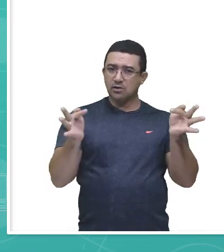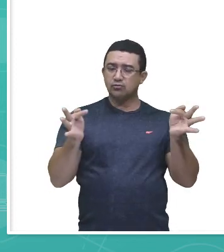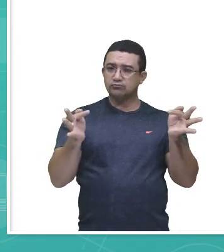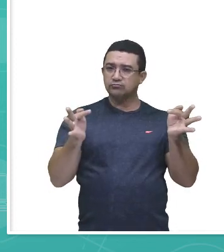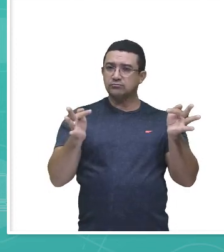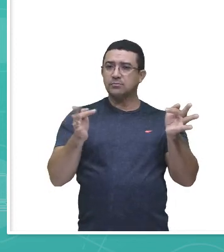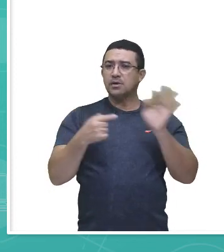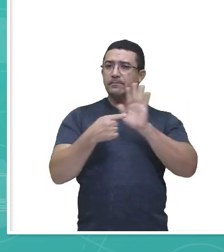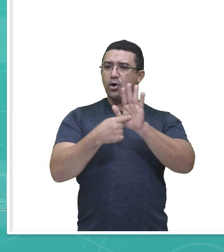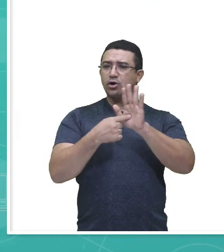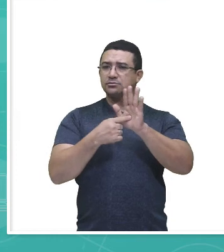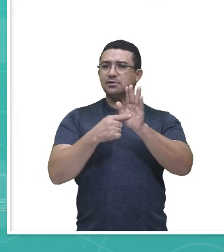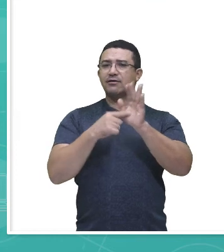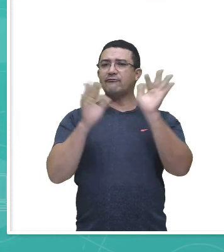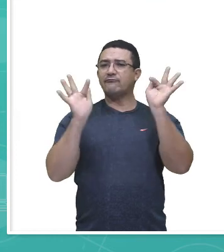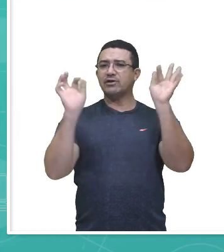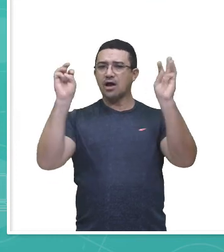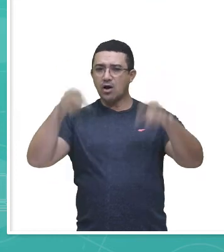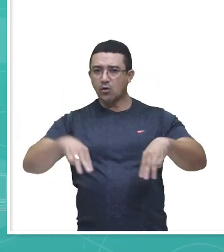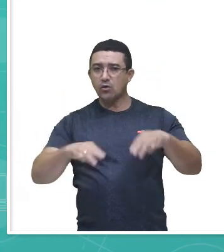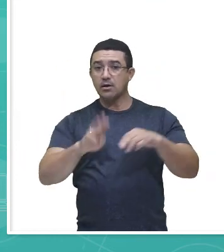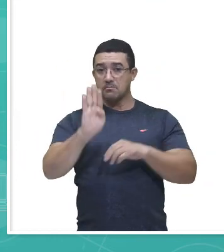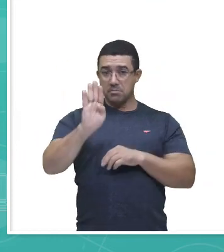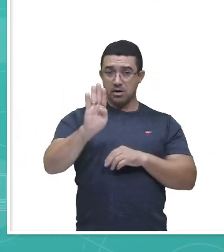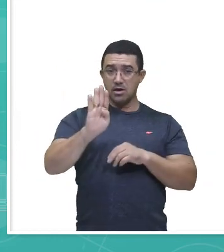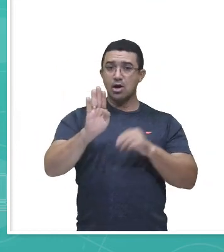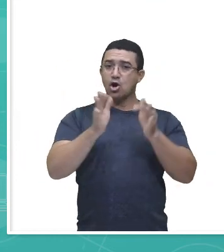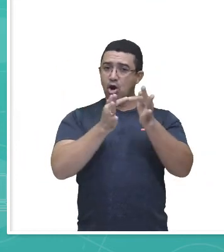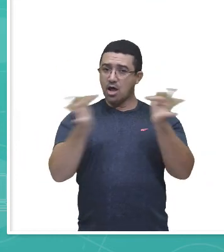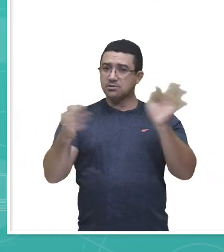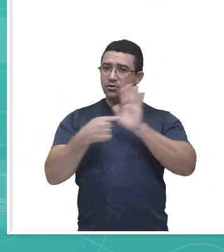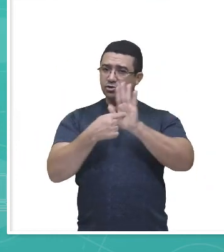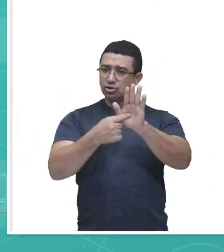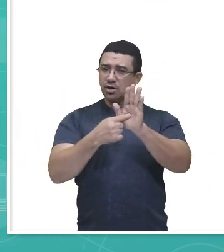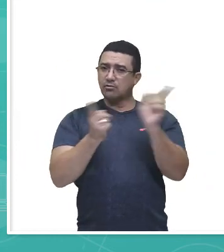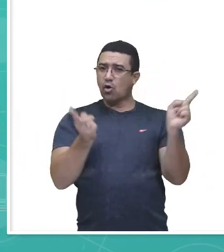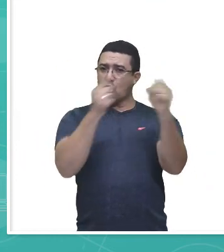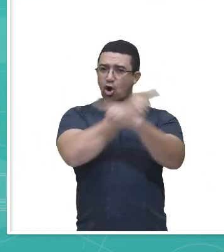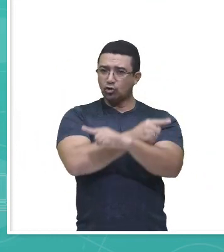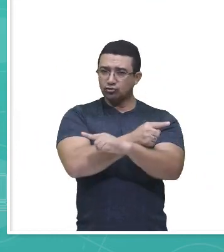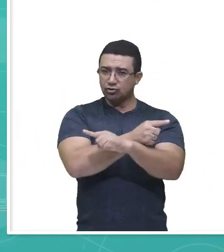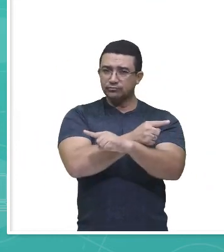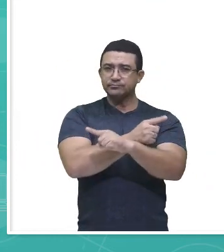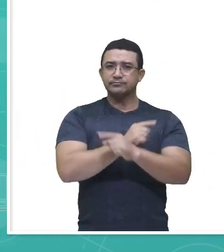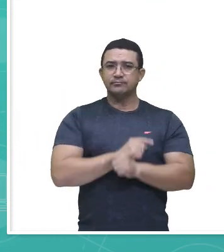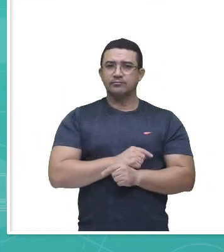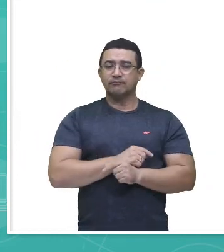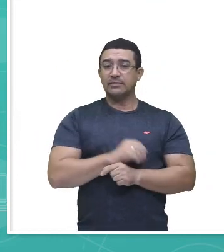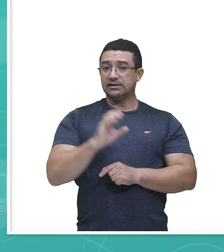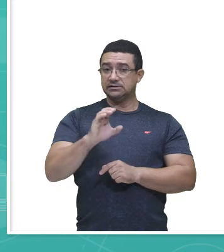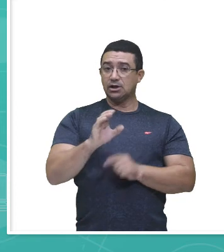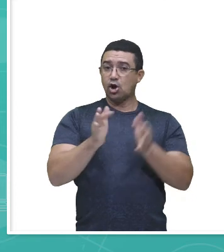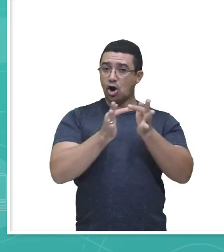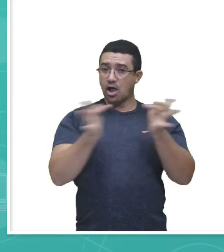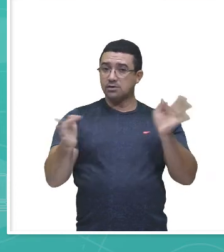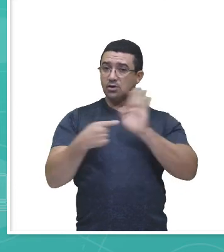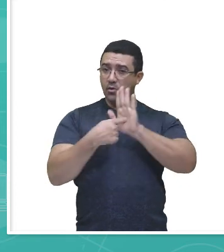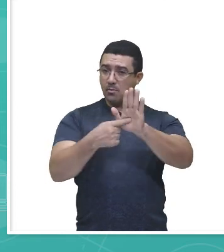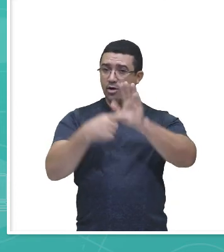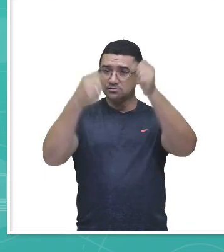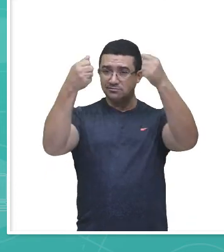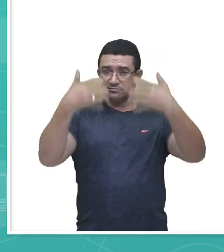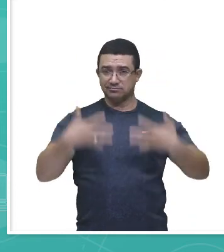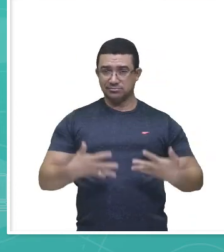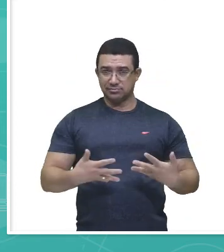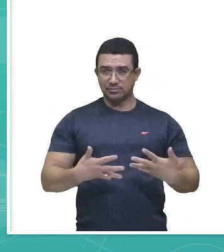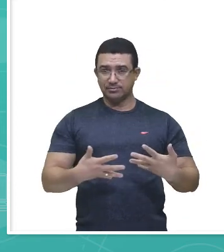contraste, né, uma oposição, uma ideia contrária à ideia da primeira oração, e a oração